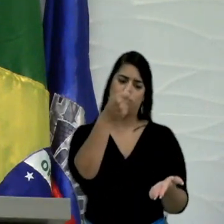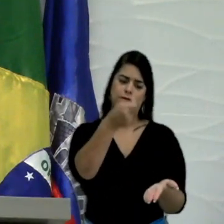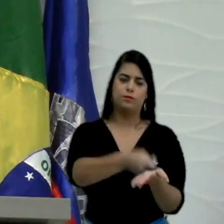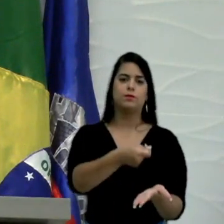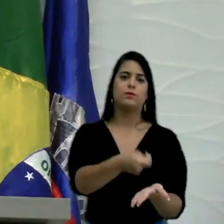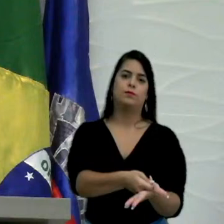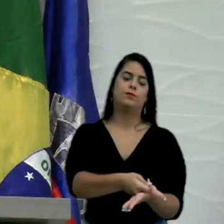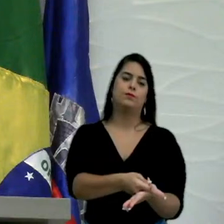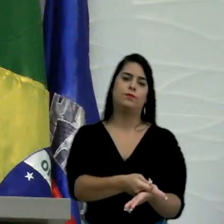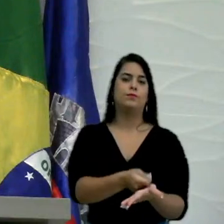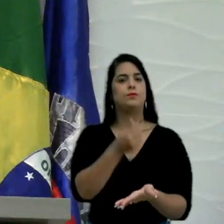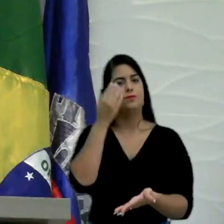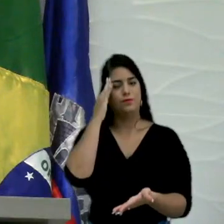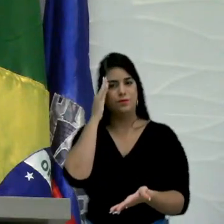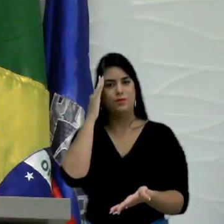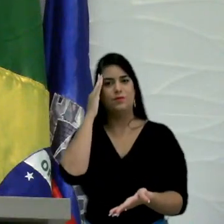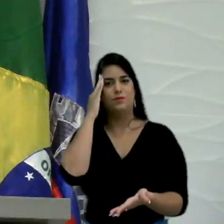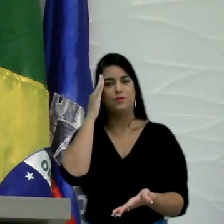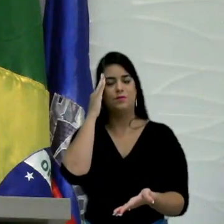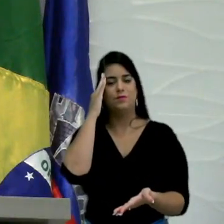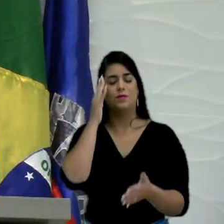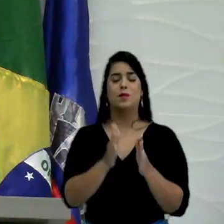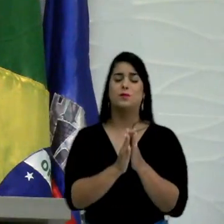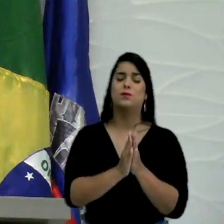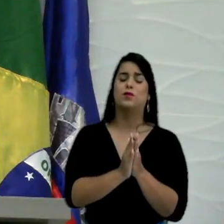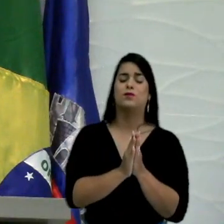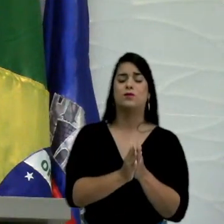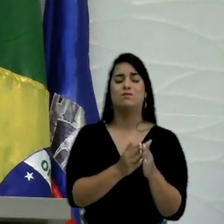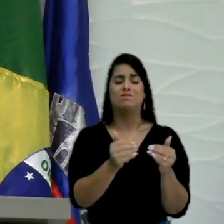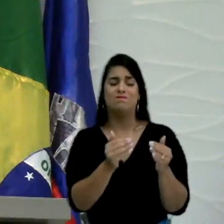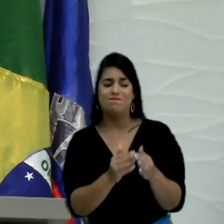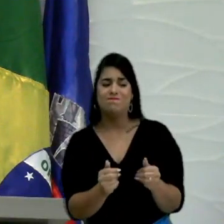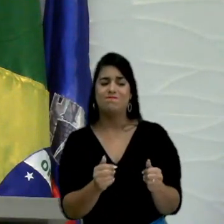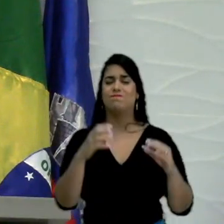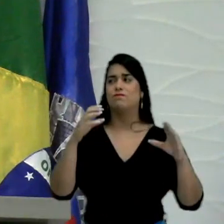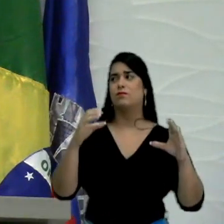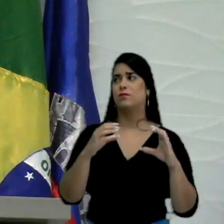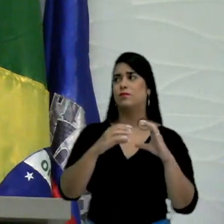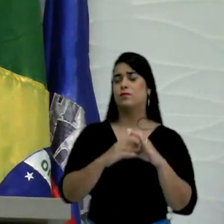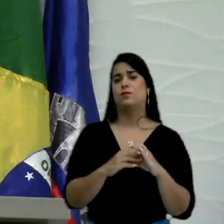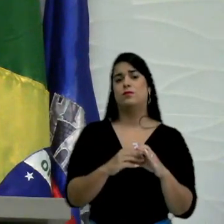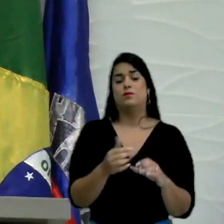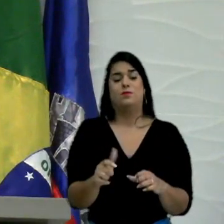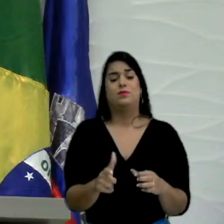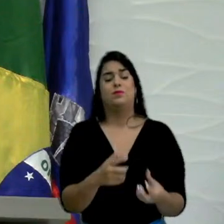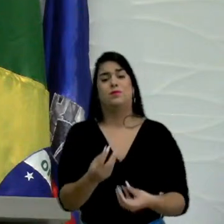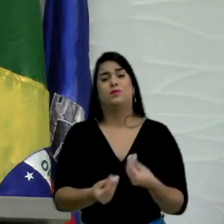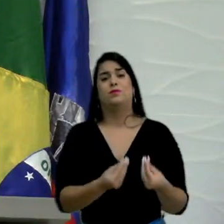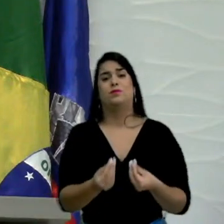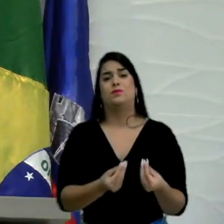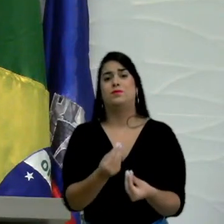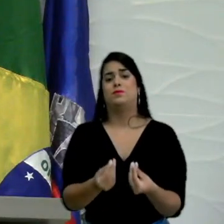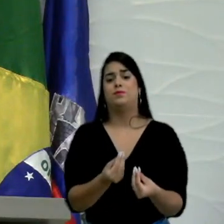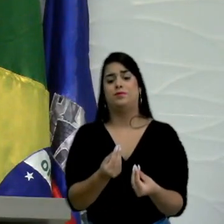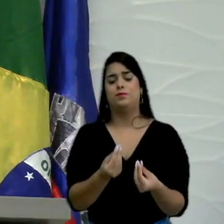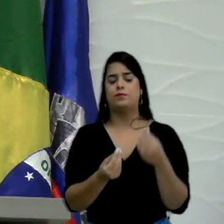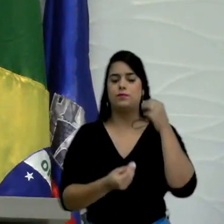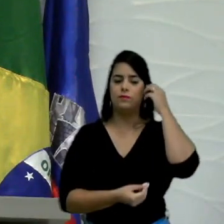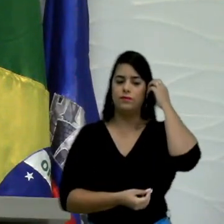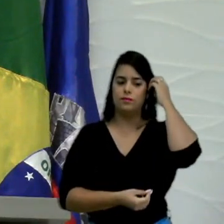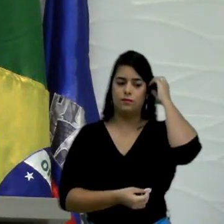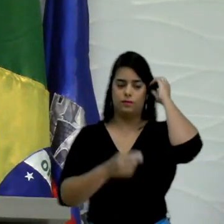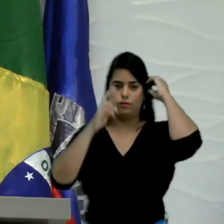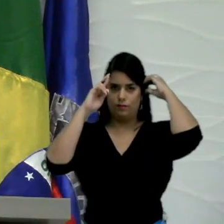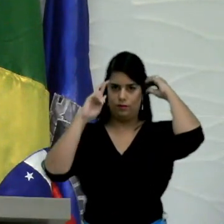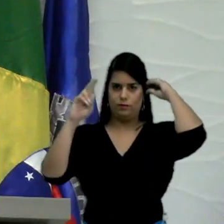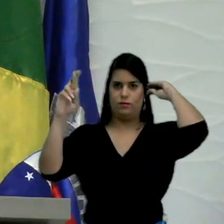Então, fica feito mais uma vez aqui o nosso apelo à Compesa, que se não tiver condições, capacidade de gerenciamento